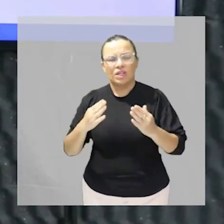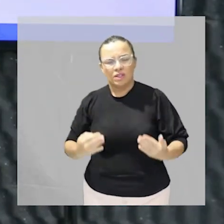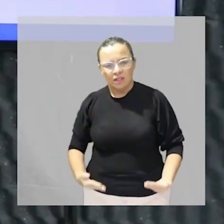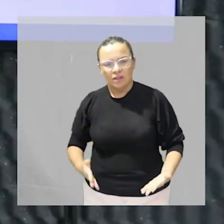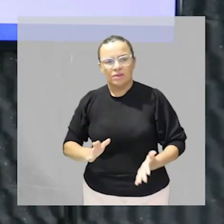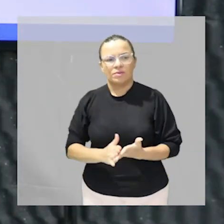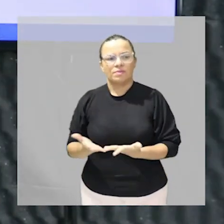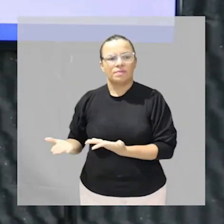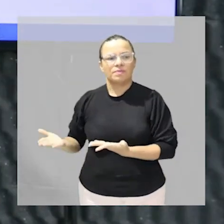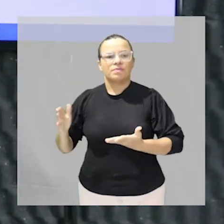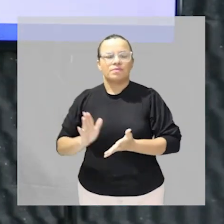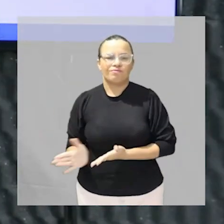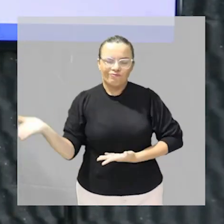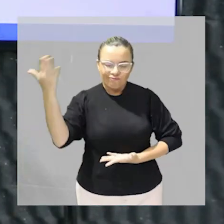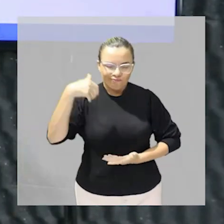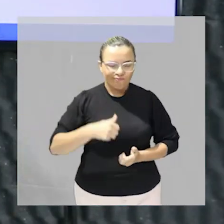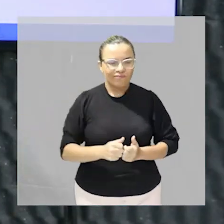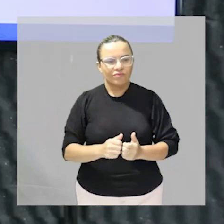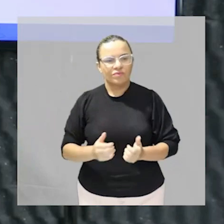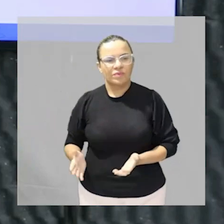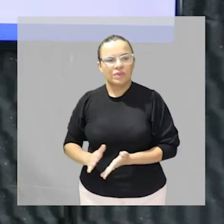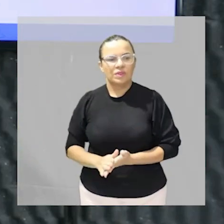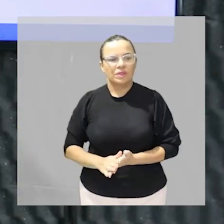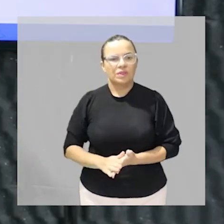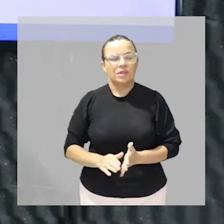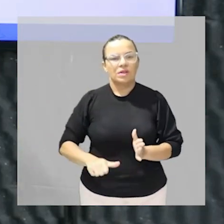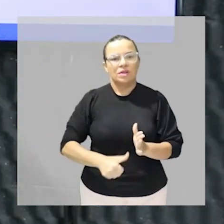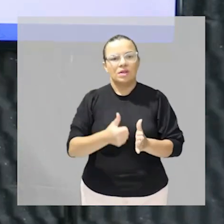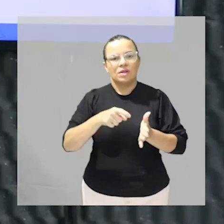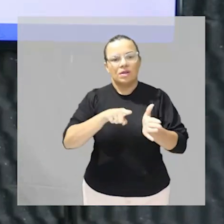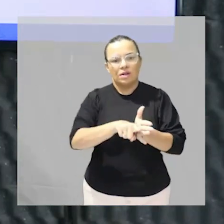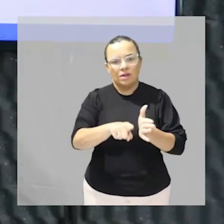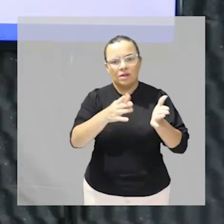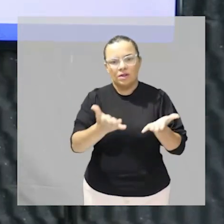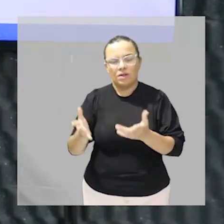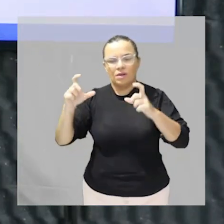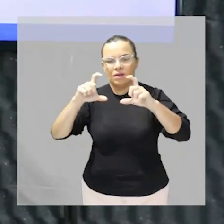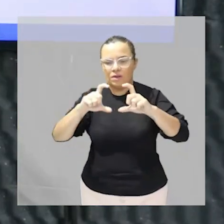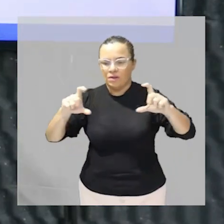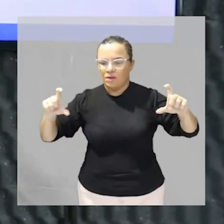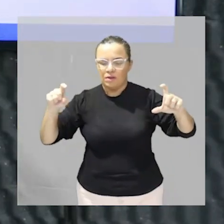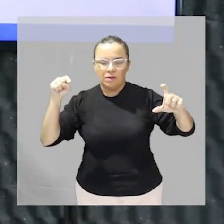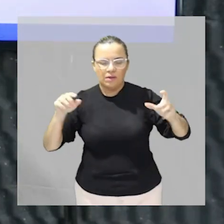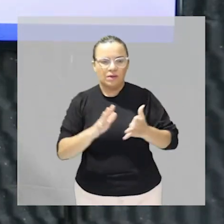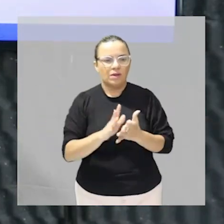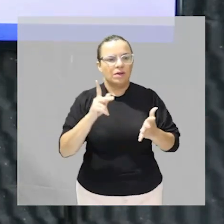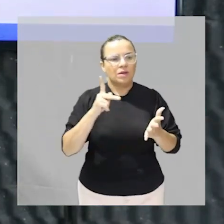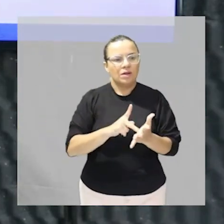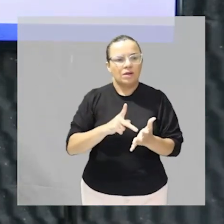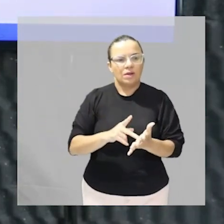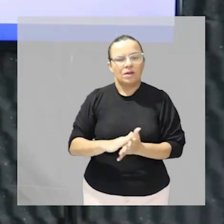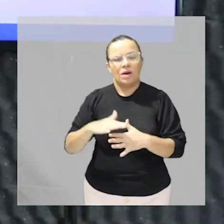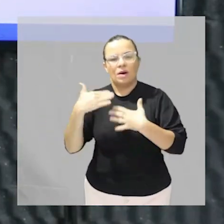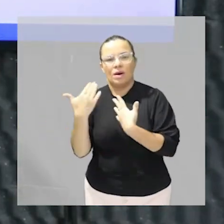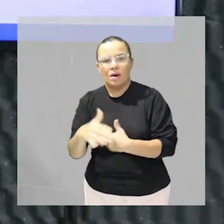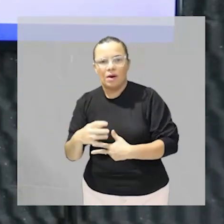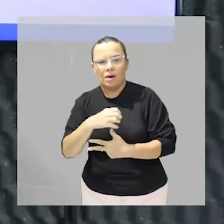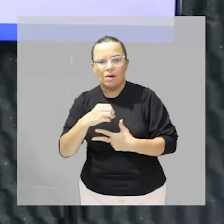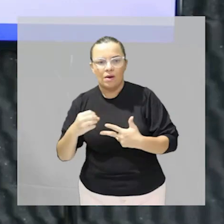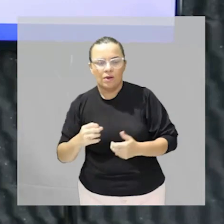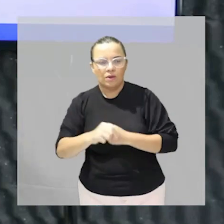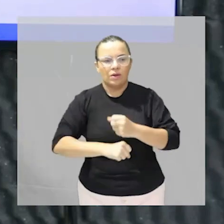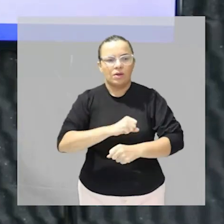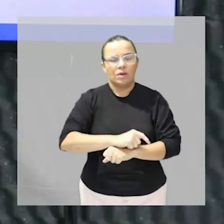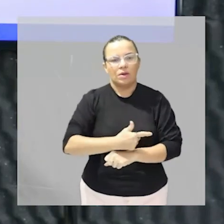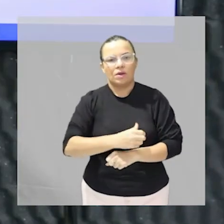Então, vamos lá. Nossa primeira questão, nosso primeiro item, na verdade, caiu na prova do Enem, em